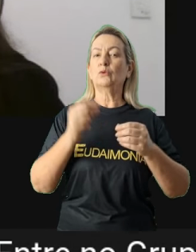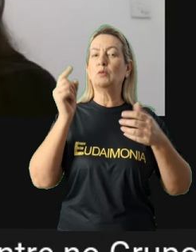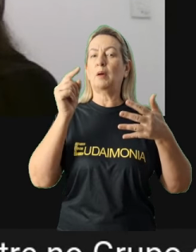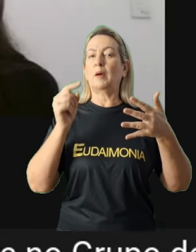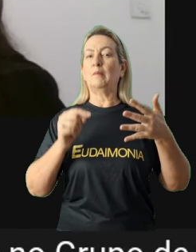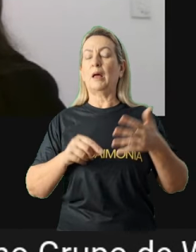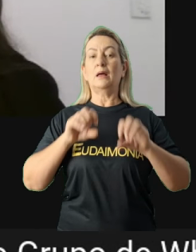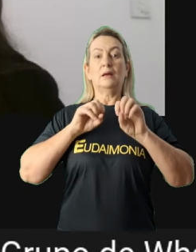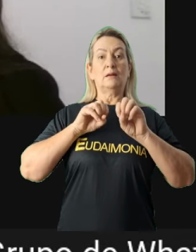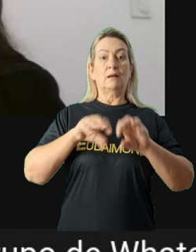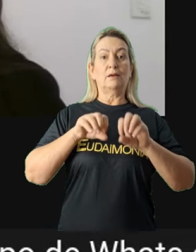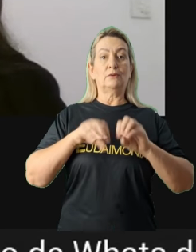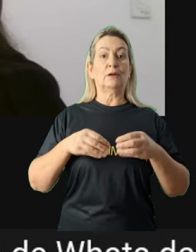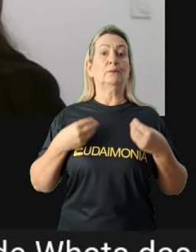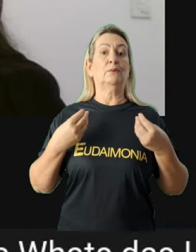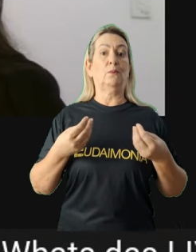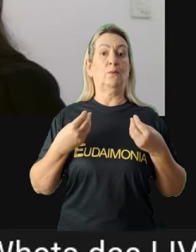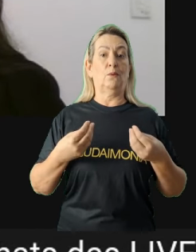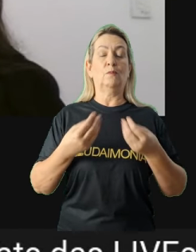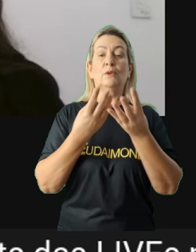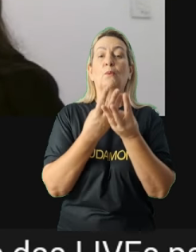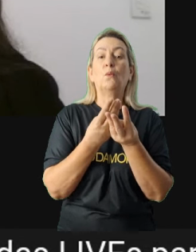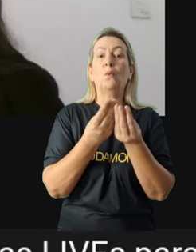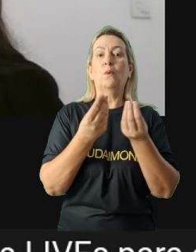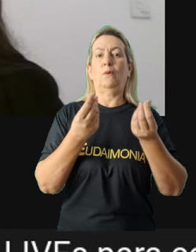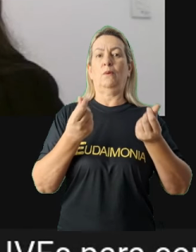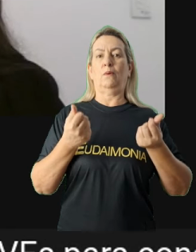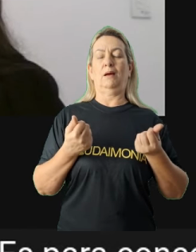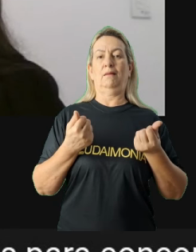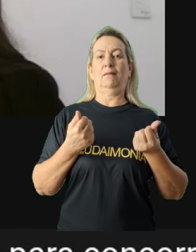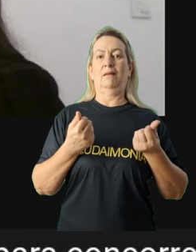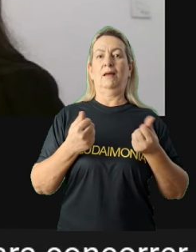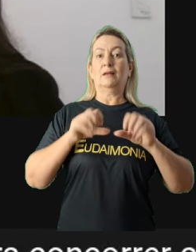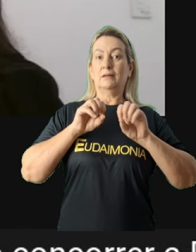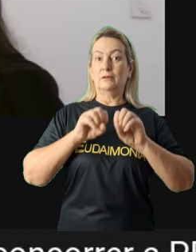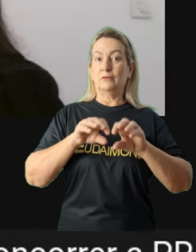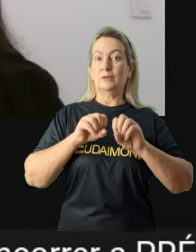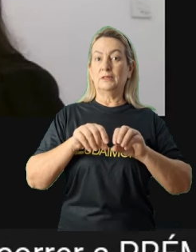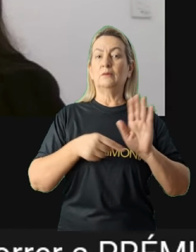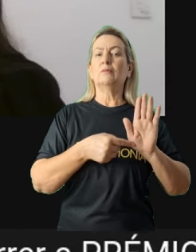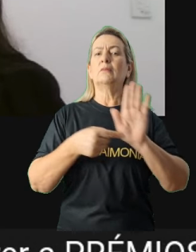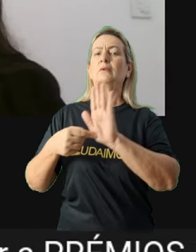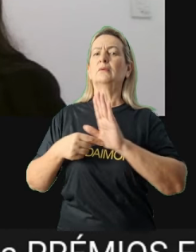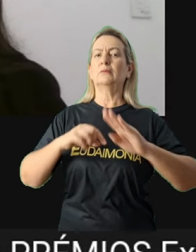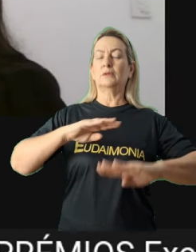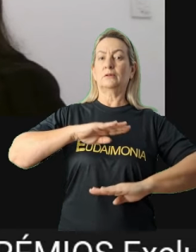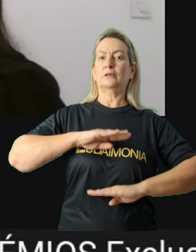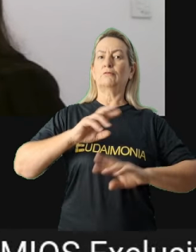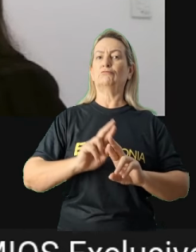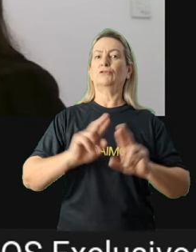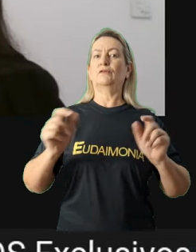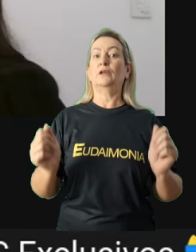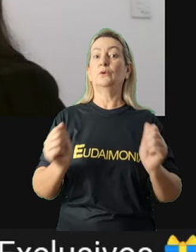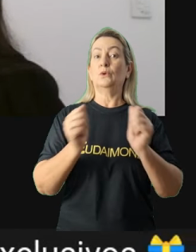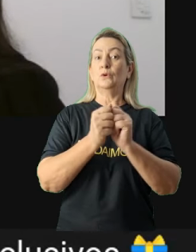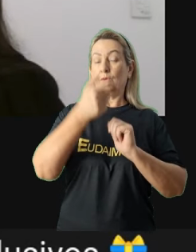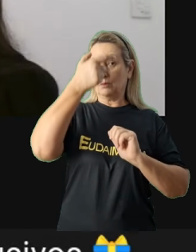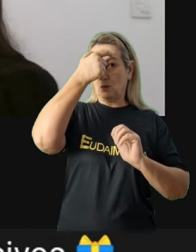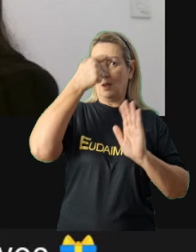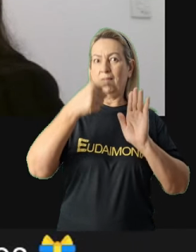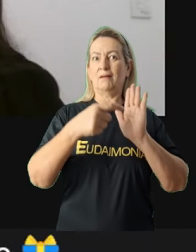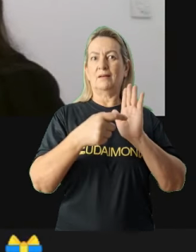isso na educação, para poder realmente trazer qualidade no ensino, para poder trazer alguma situação diferenciada junto com